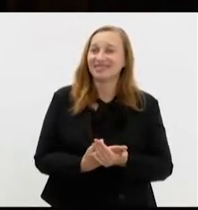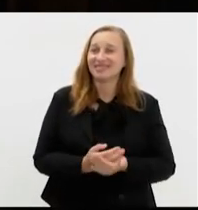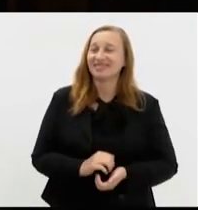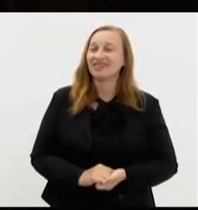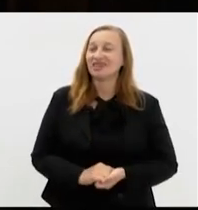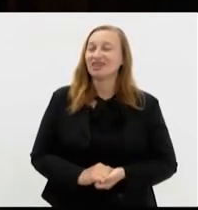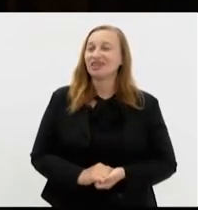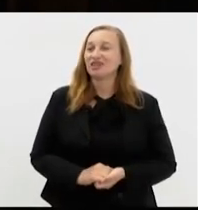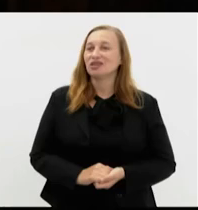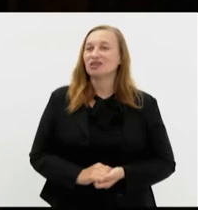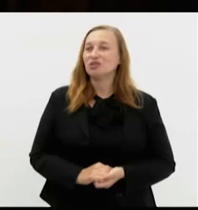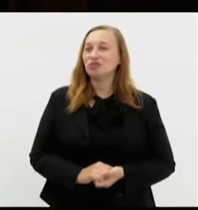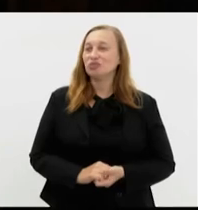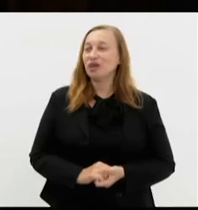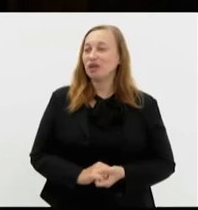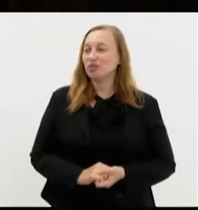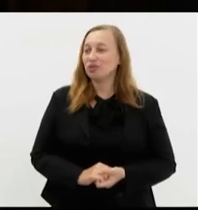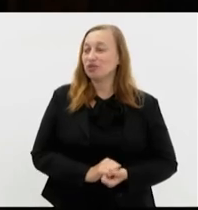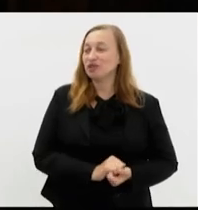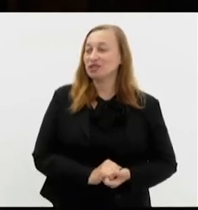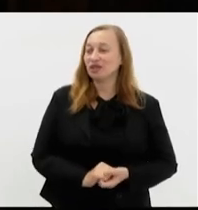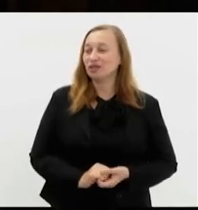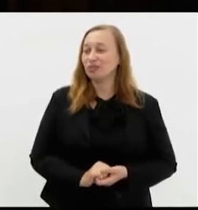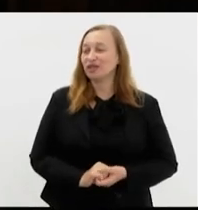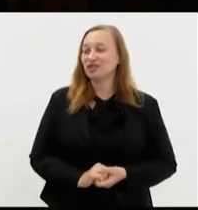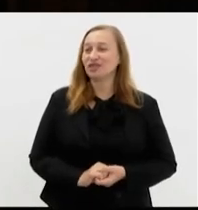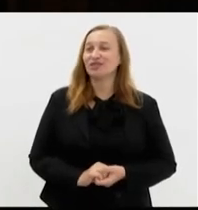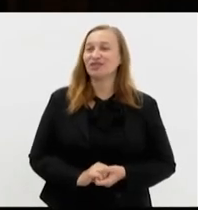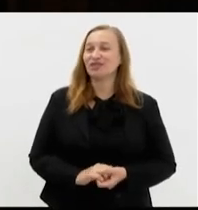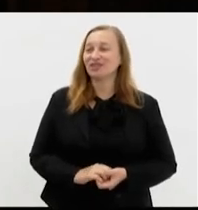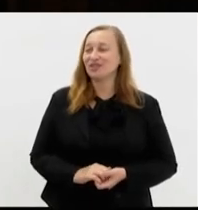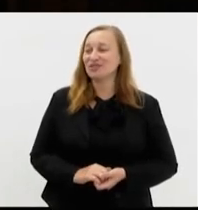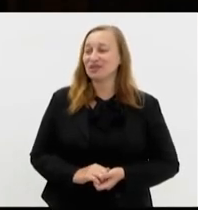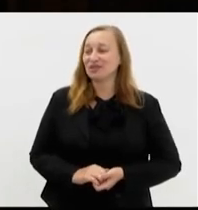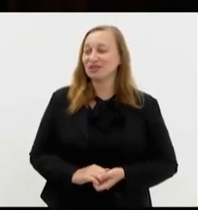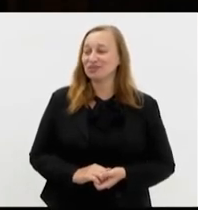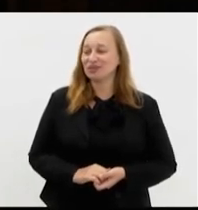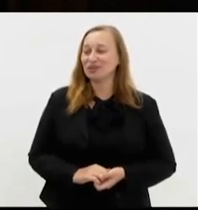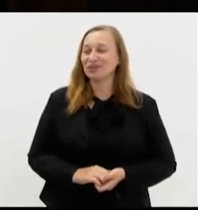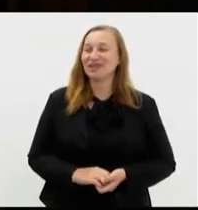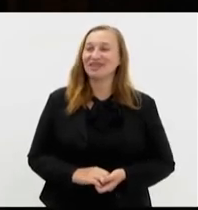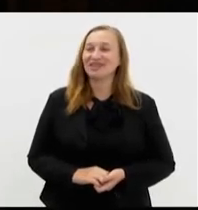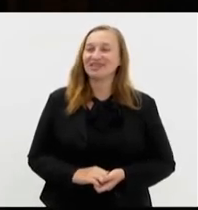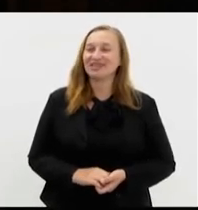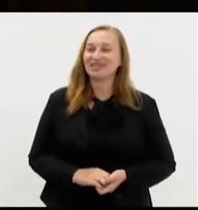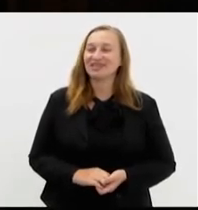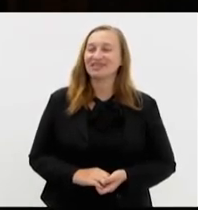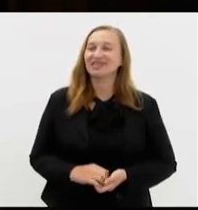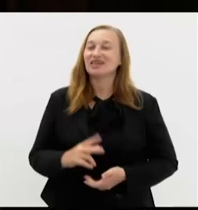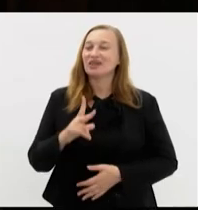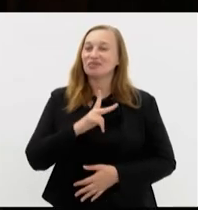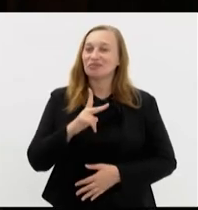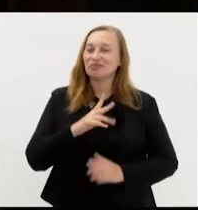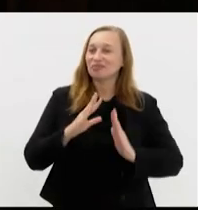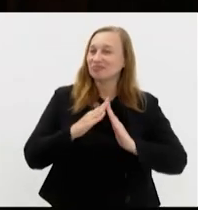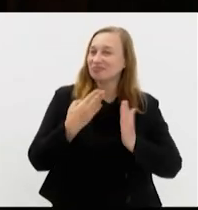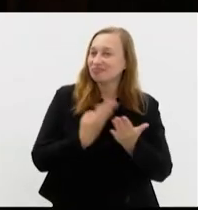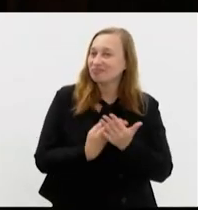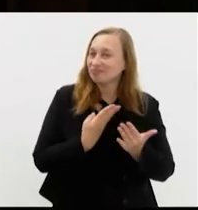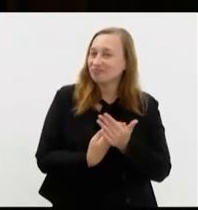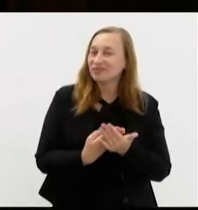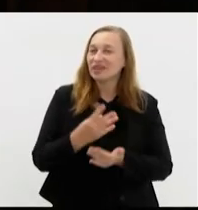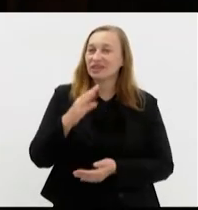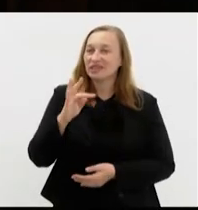introdução aqui não só as escolas dos tribunais regionais eleitorais como a própria escola do